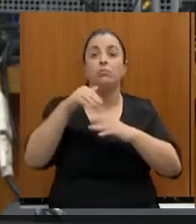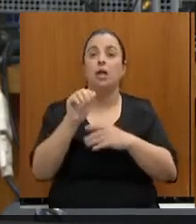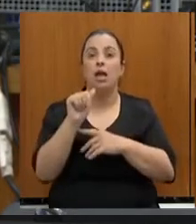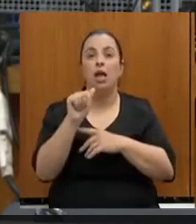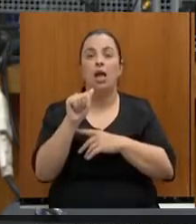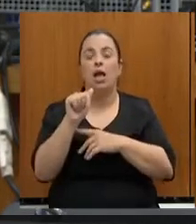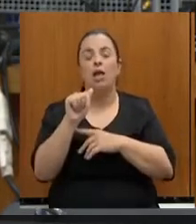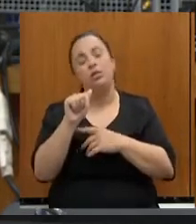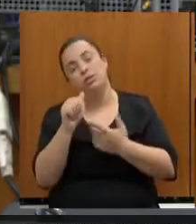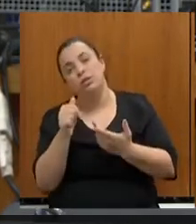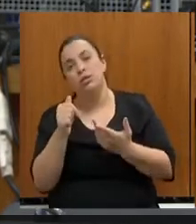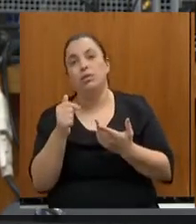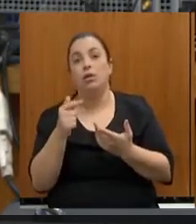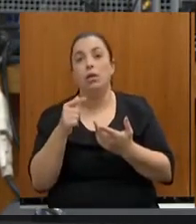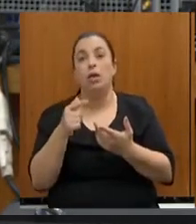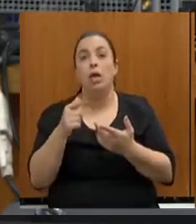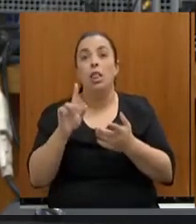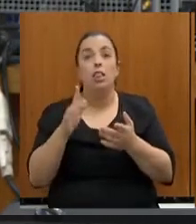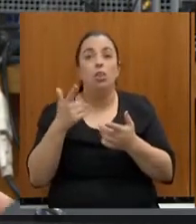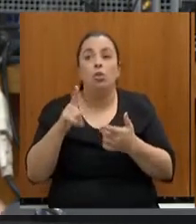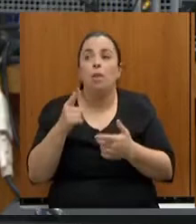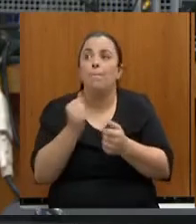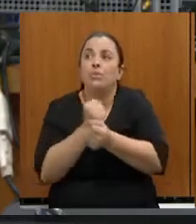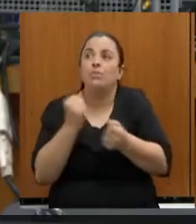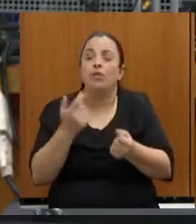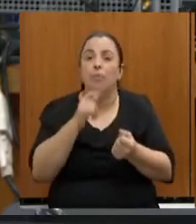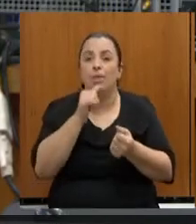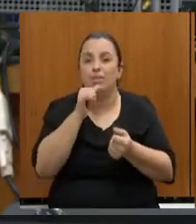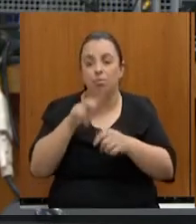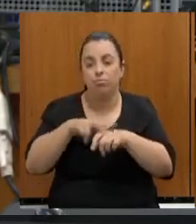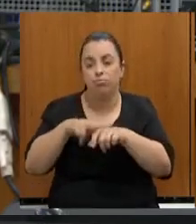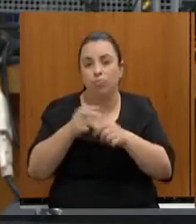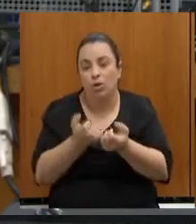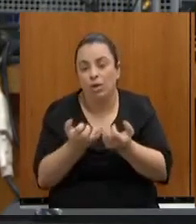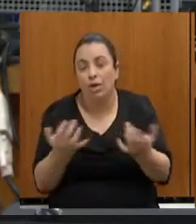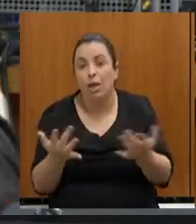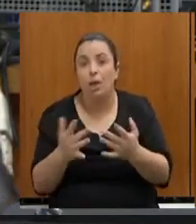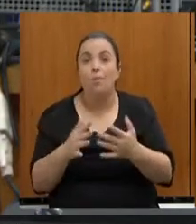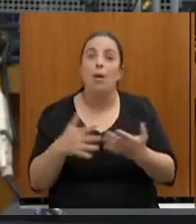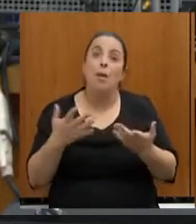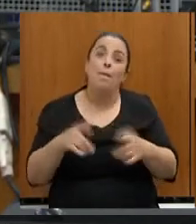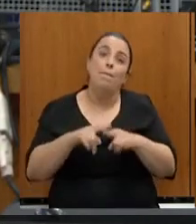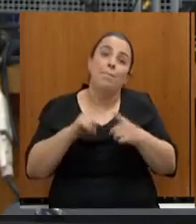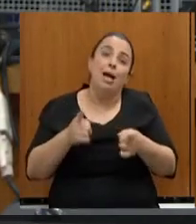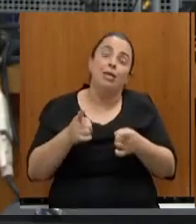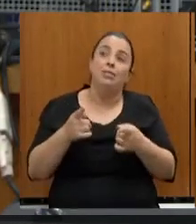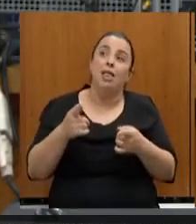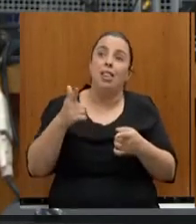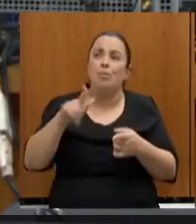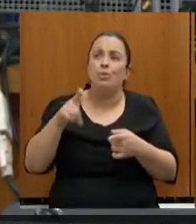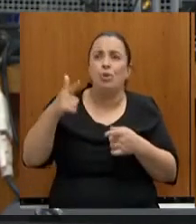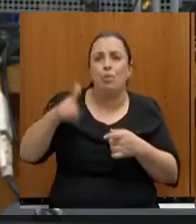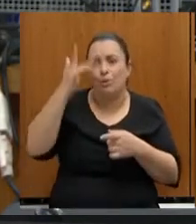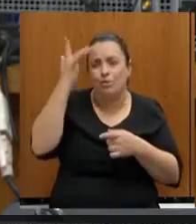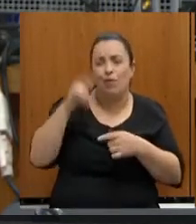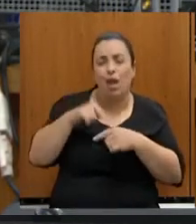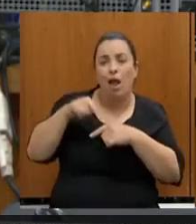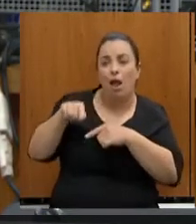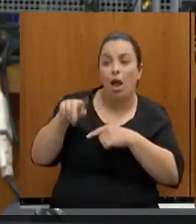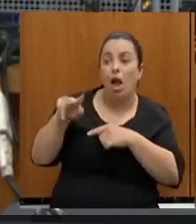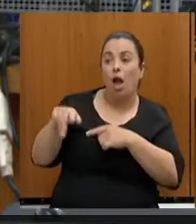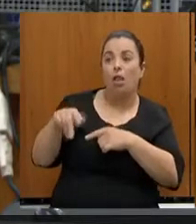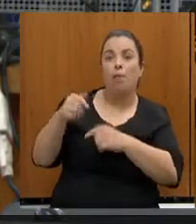metragem para você fazer uma grama mas logo em seguida quando passa seu hábito se a pessoa vai lá e tanto aquela grama e resolve problema dela